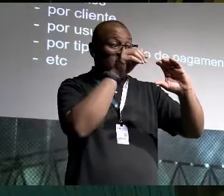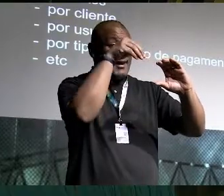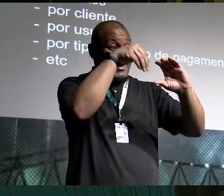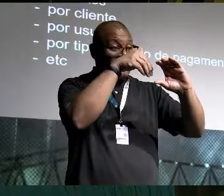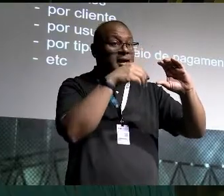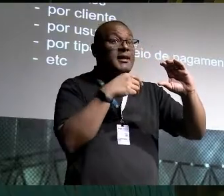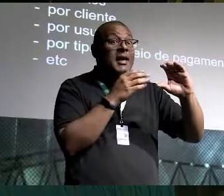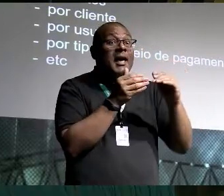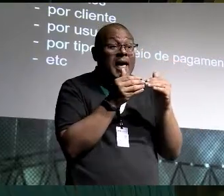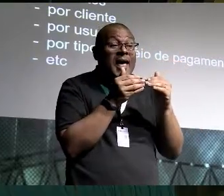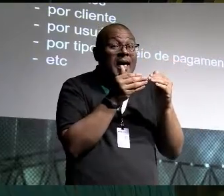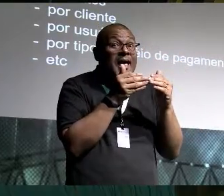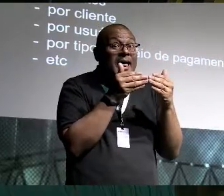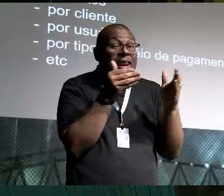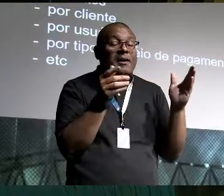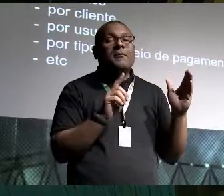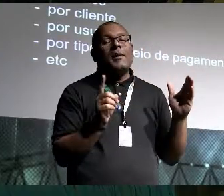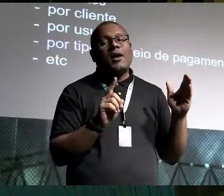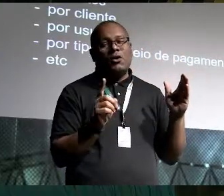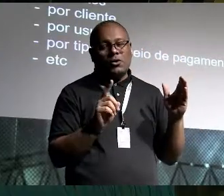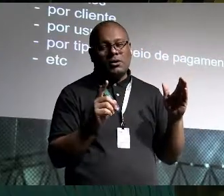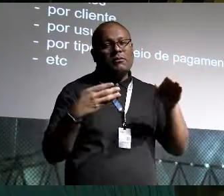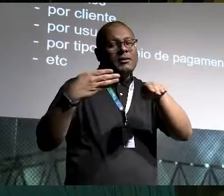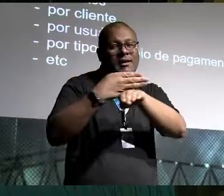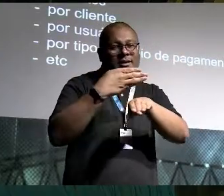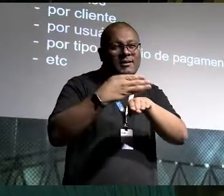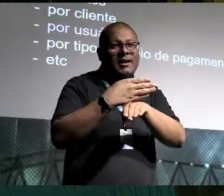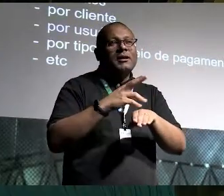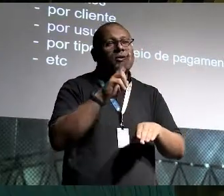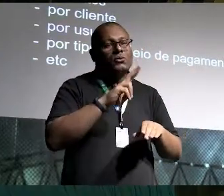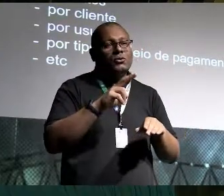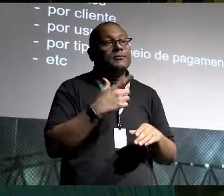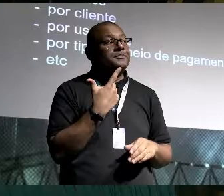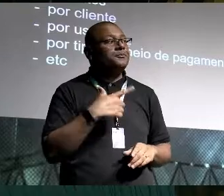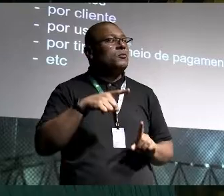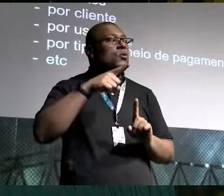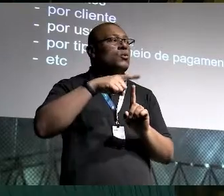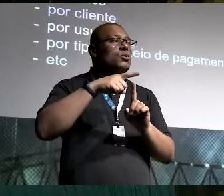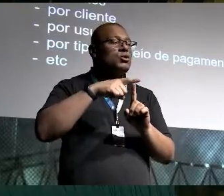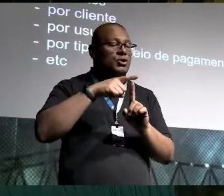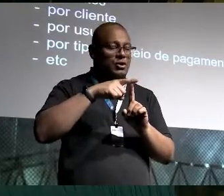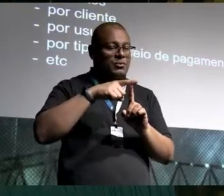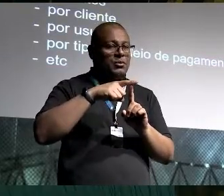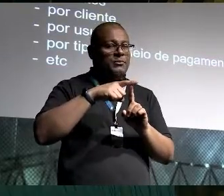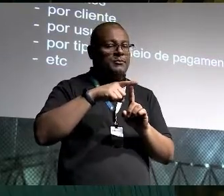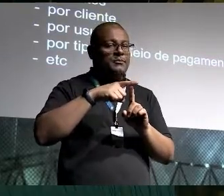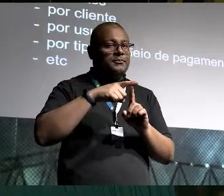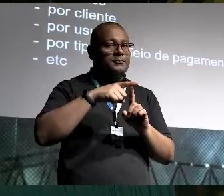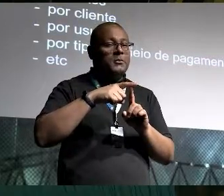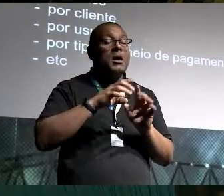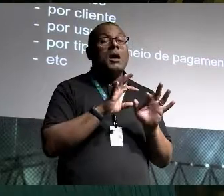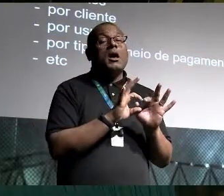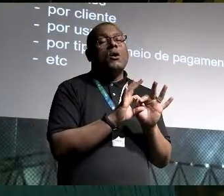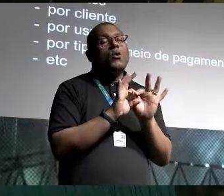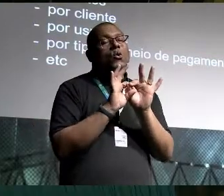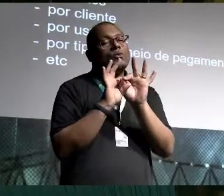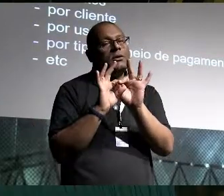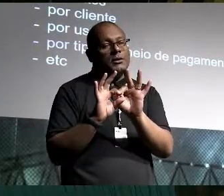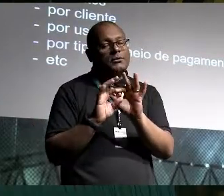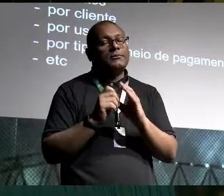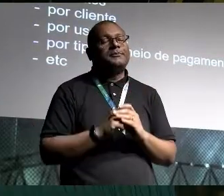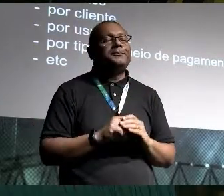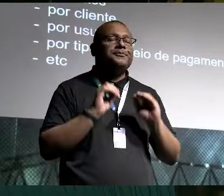né, a porcentagem dessas features. Outra maneira também de ligar as feature toggles são por contextos. Então, imagina que